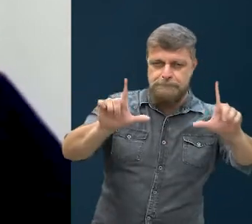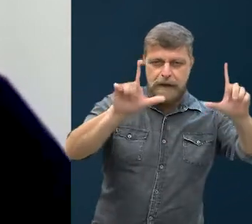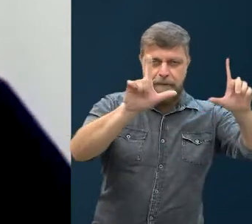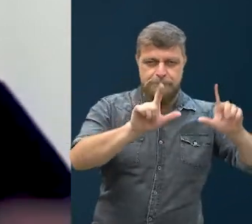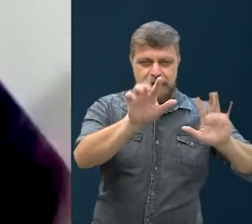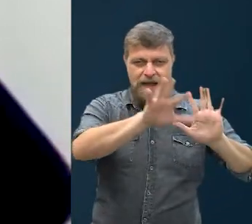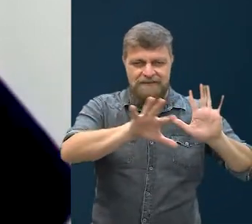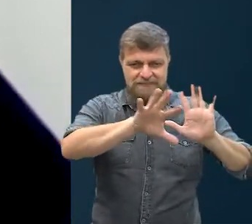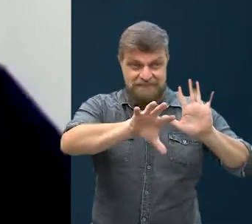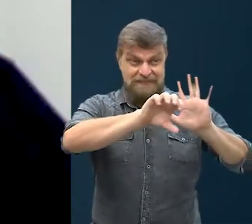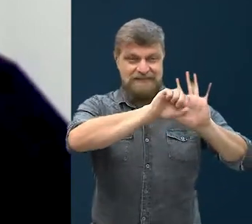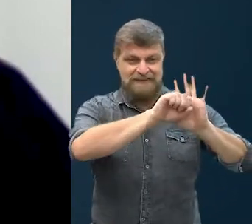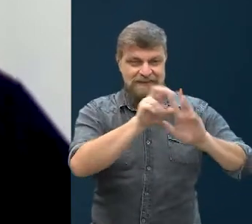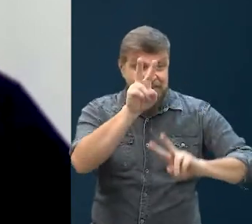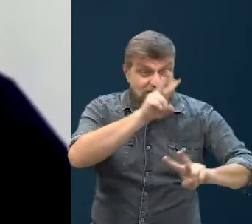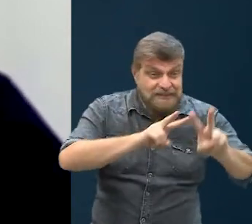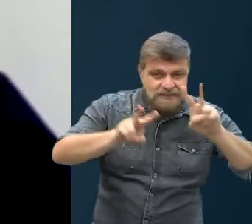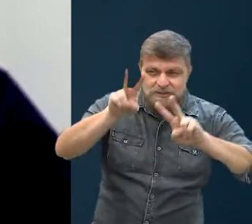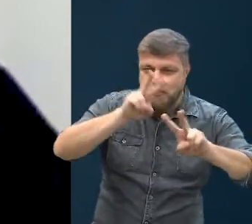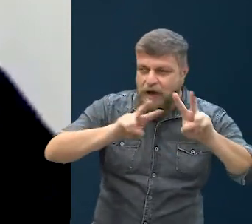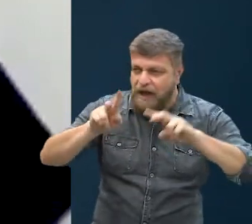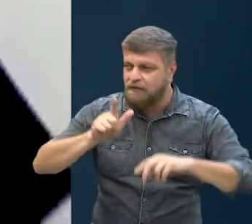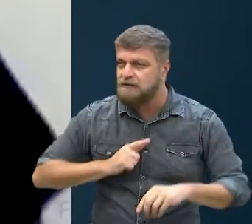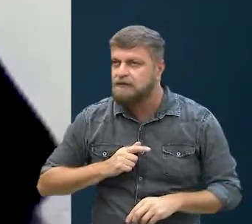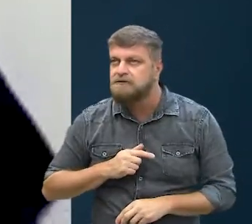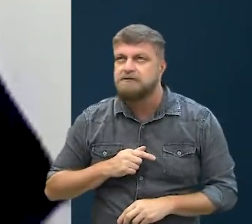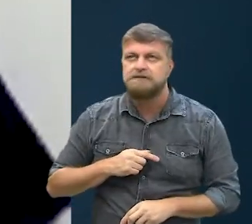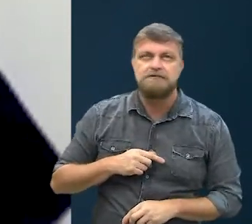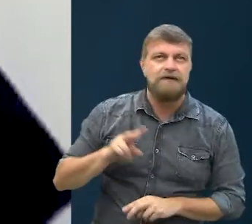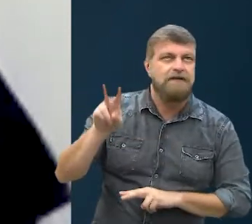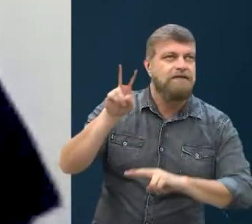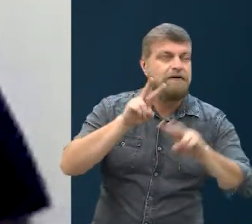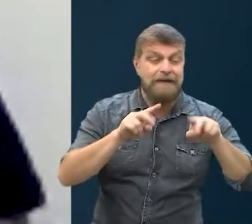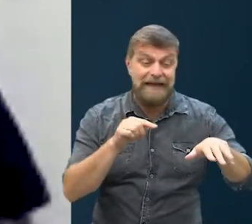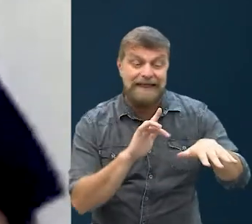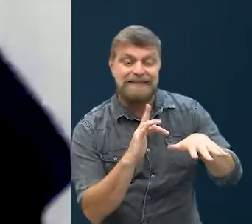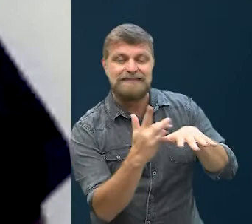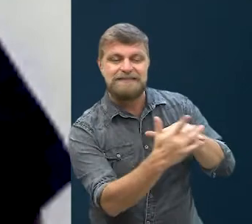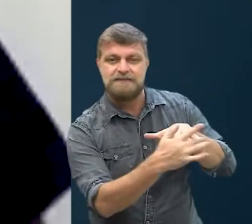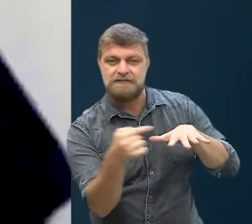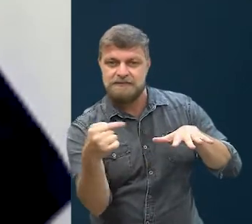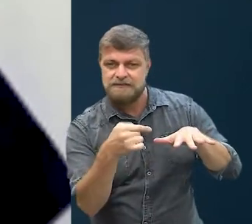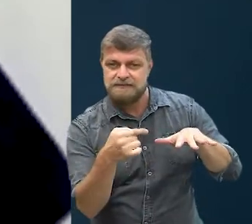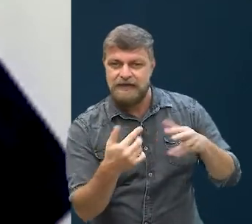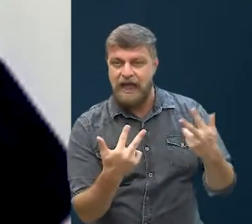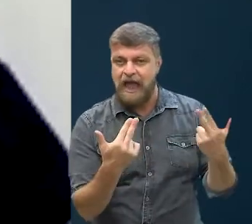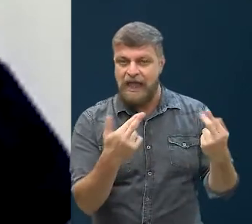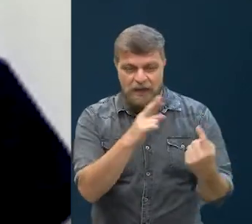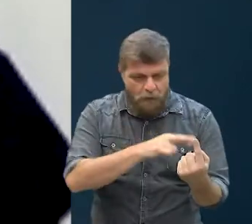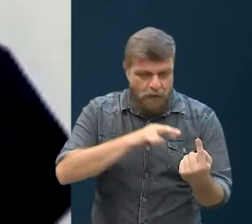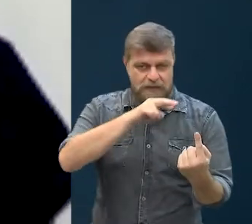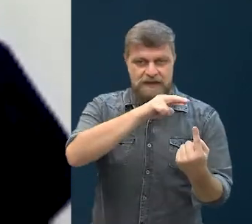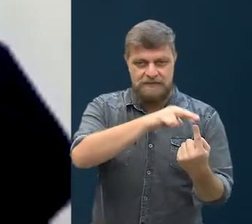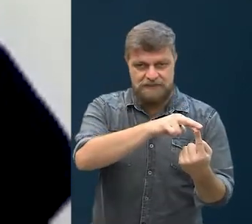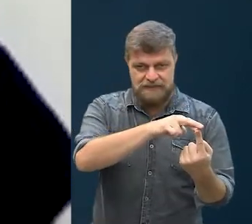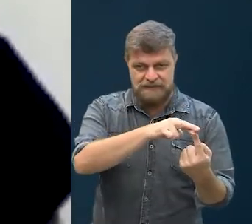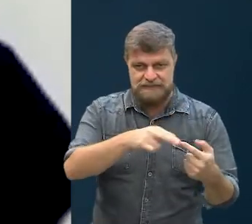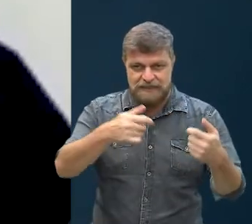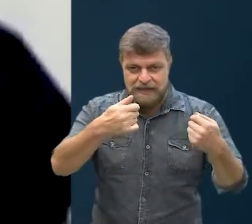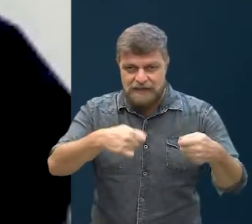comunicação visual, dos vídeos e tal. Nas redes sociais, a gente tem a mesma referência, a gente